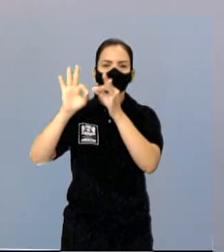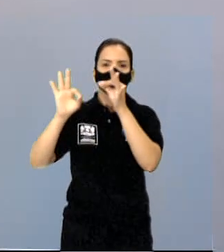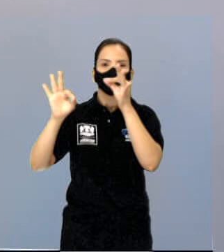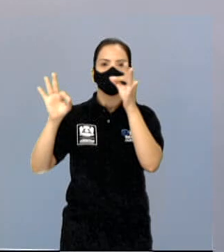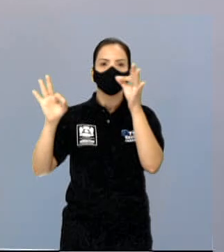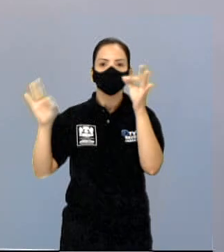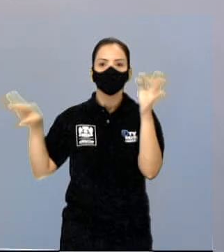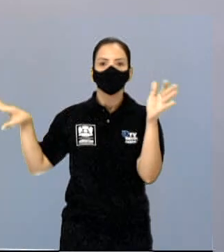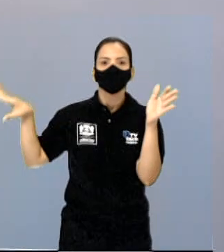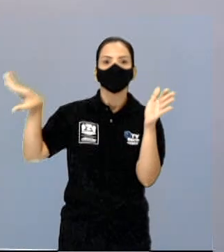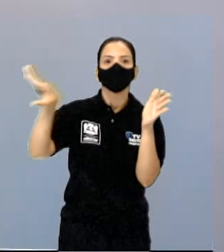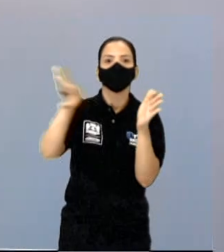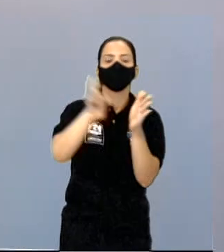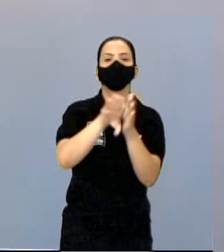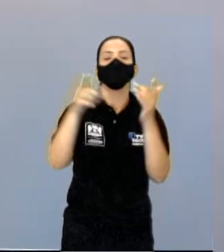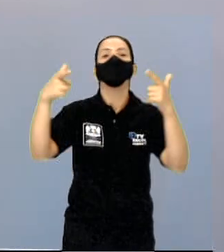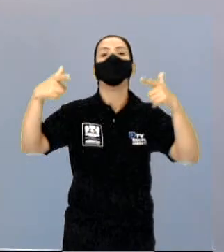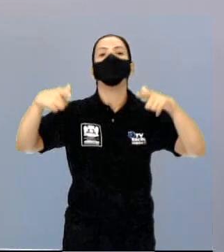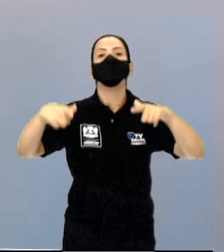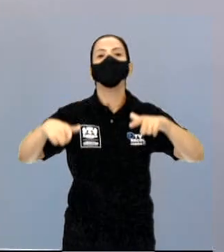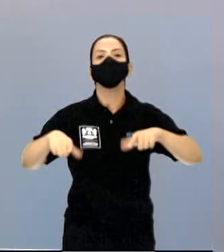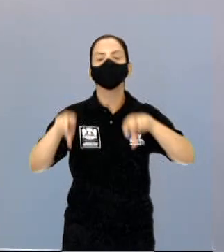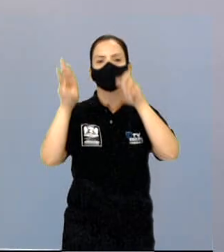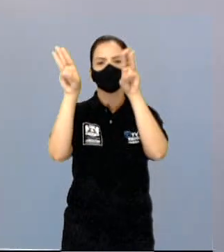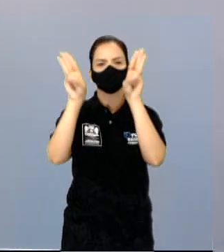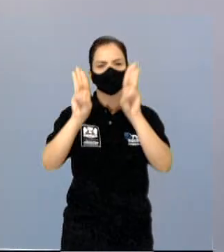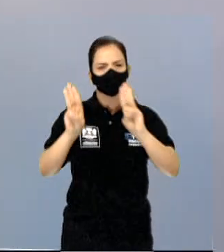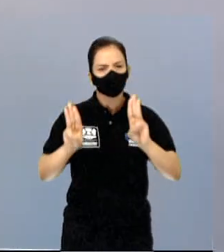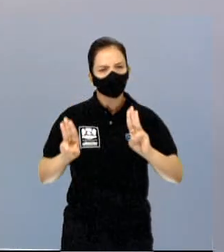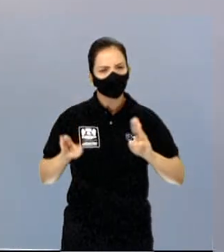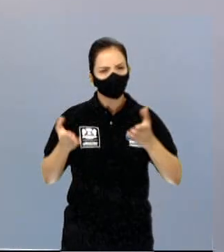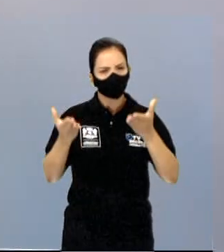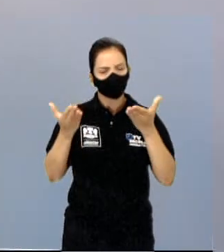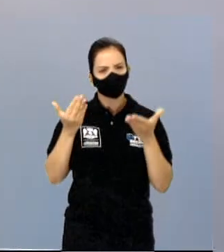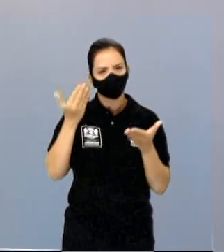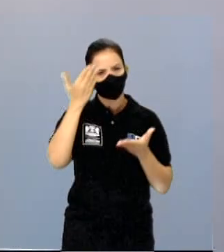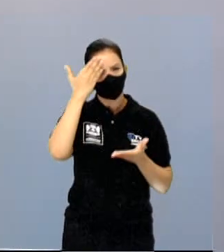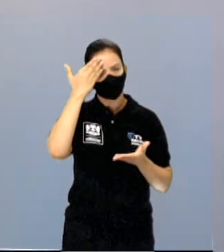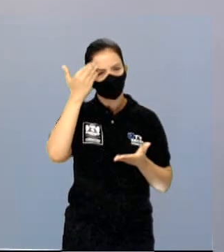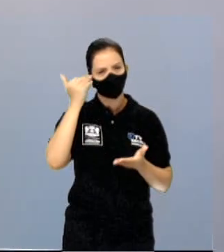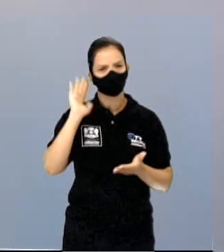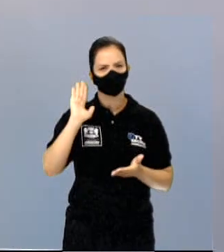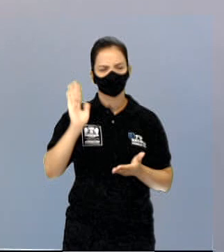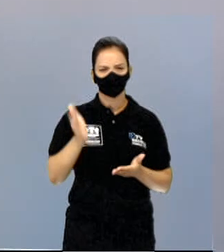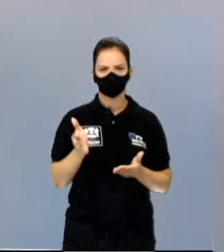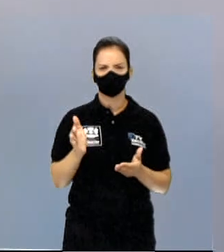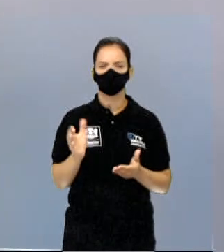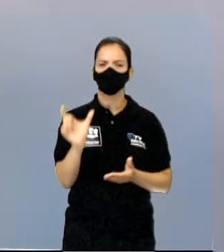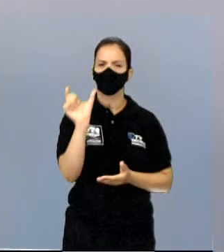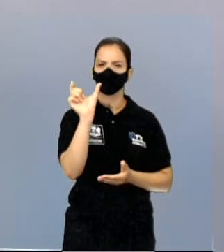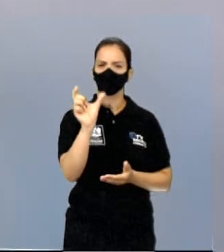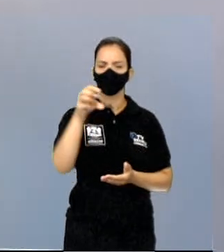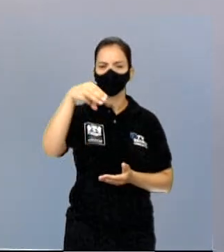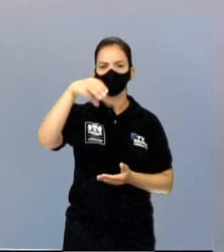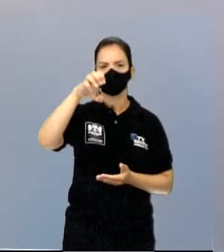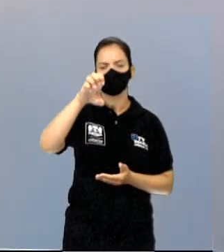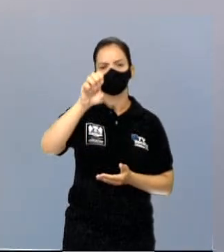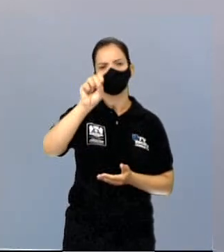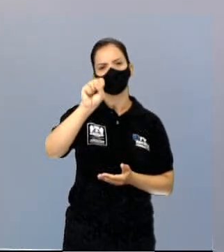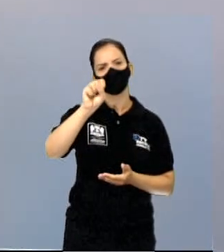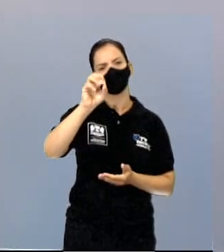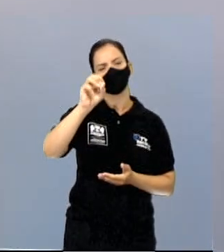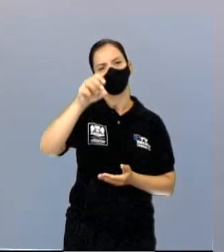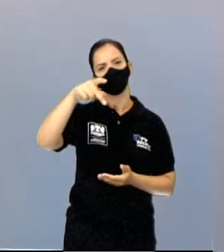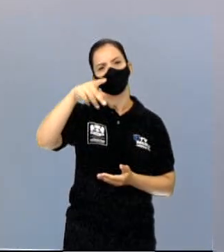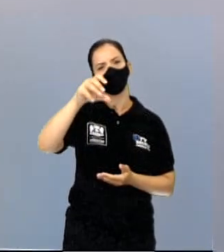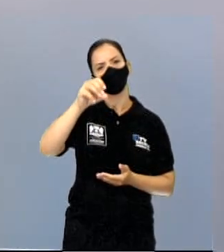parar? Na Mesopotâmia. Quero saber aí, vocês já ouviram falar nesse termo Mesopotâmia? O que será